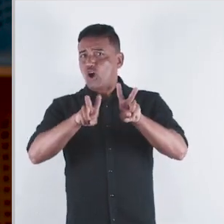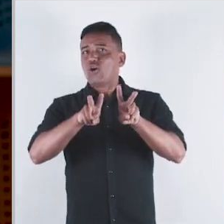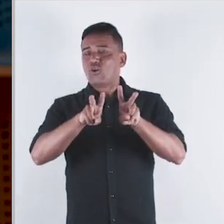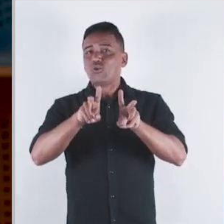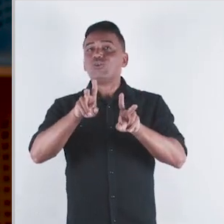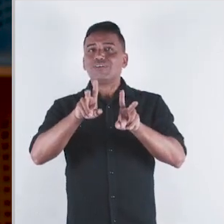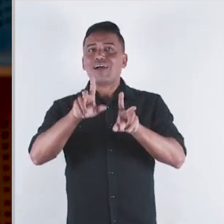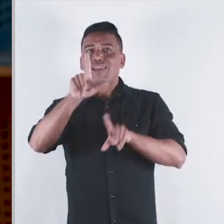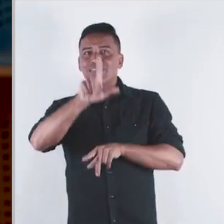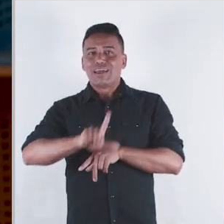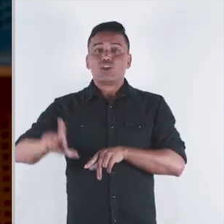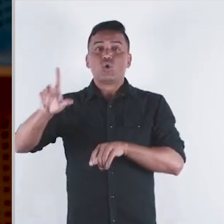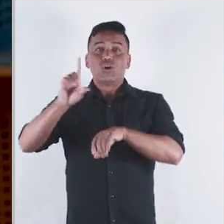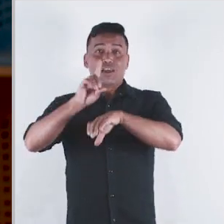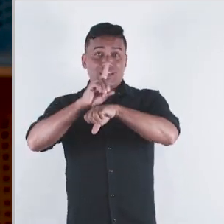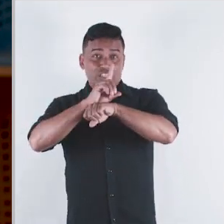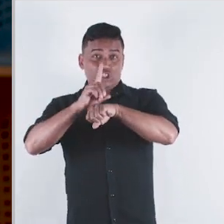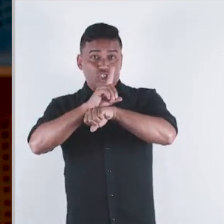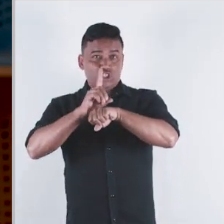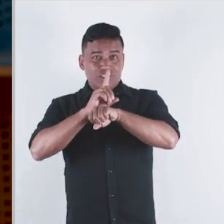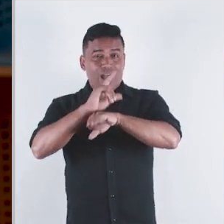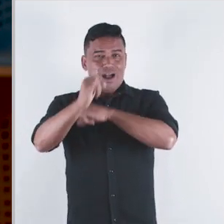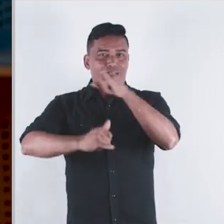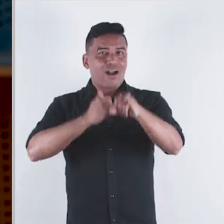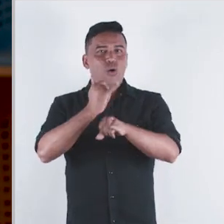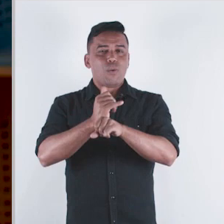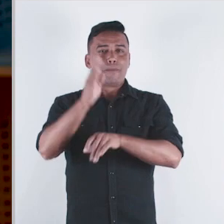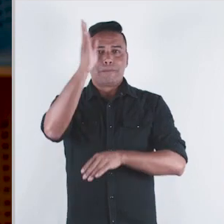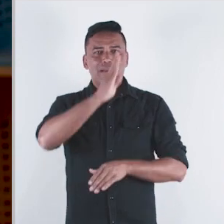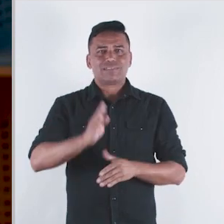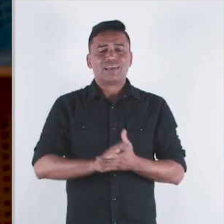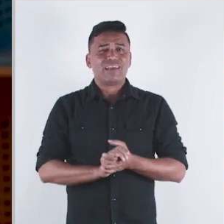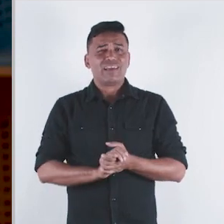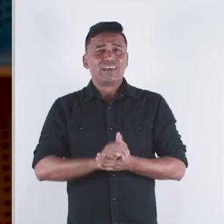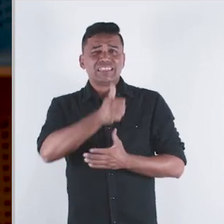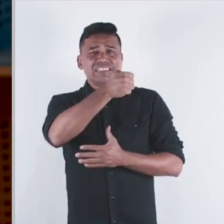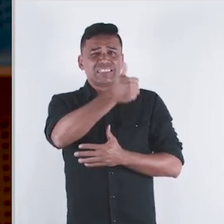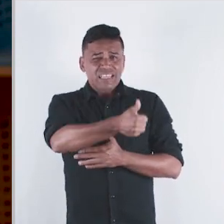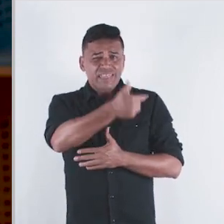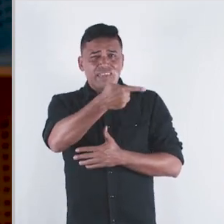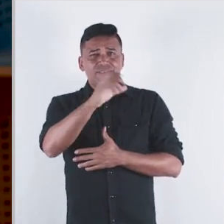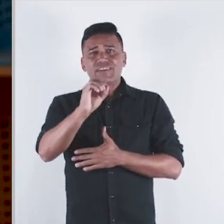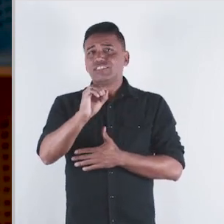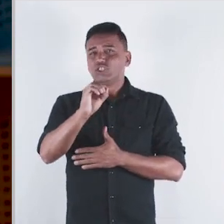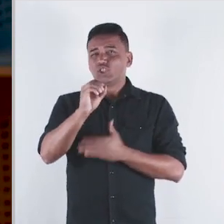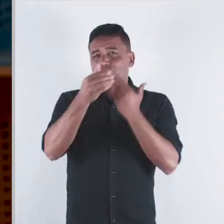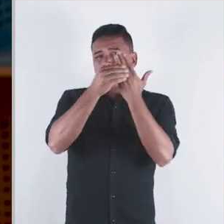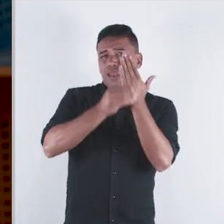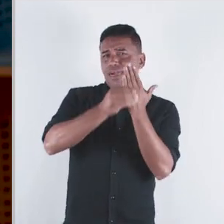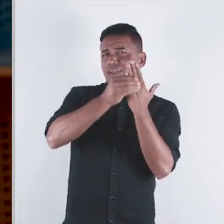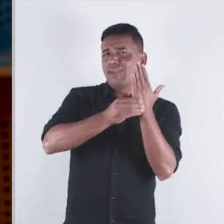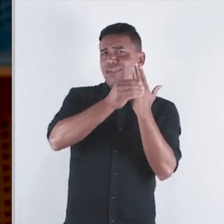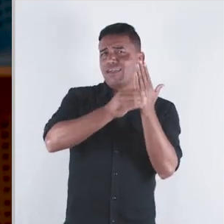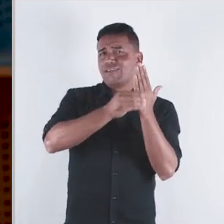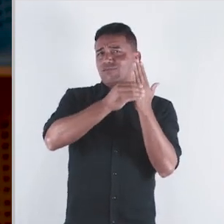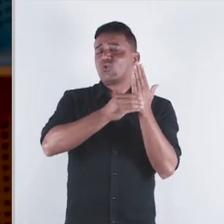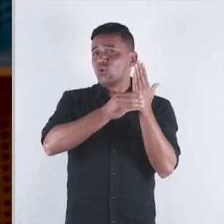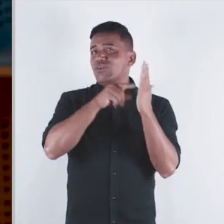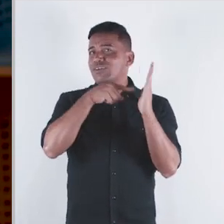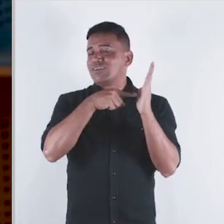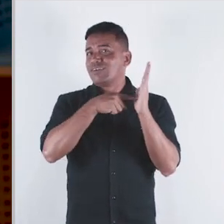Foram mapeados, até o momento, mais de 120 obras, para as quais foi feita a